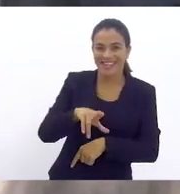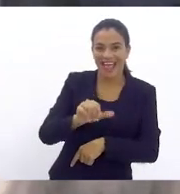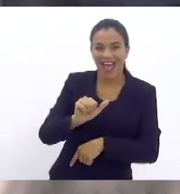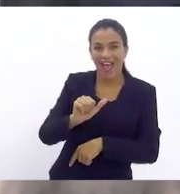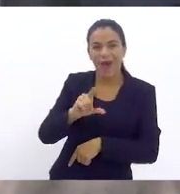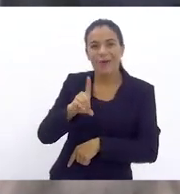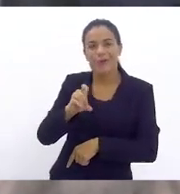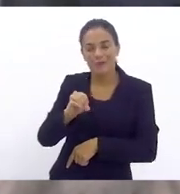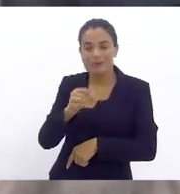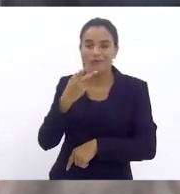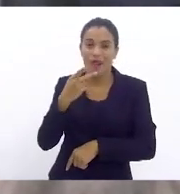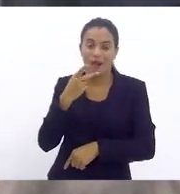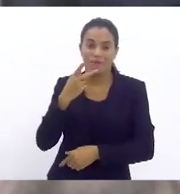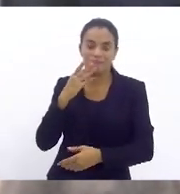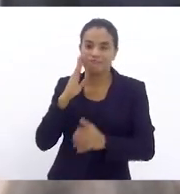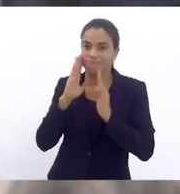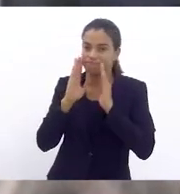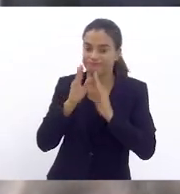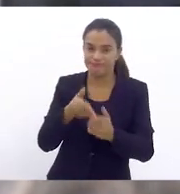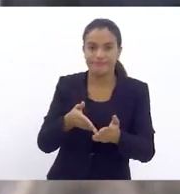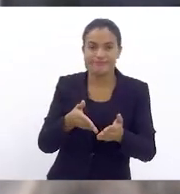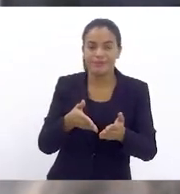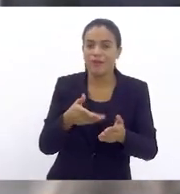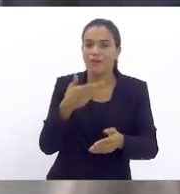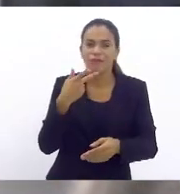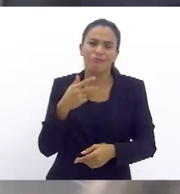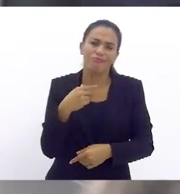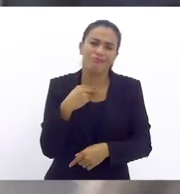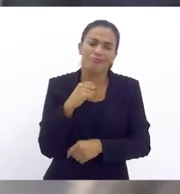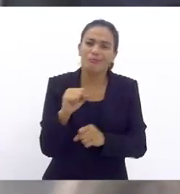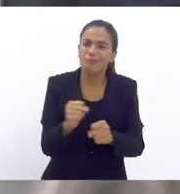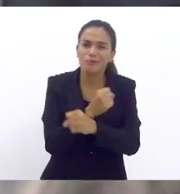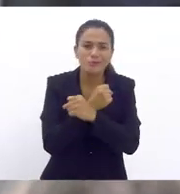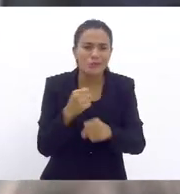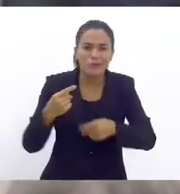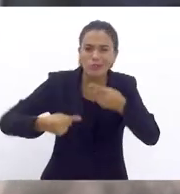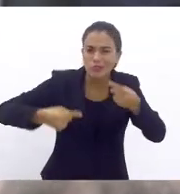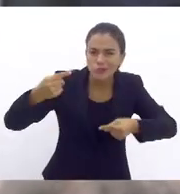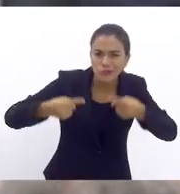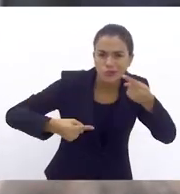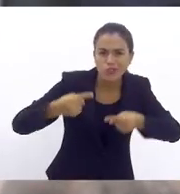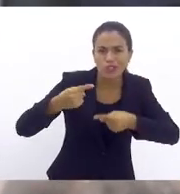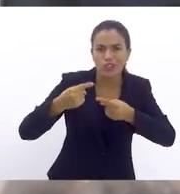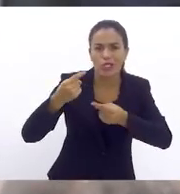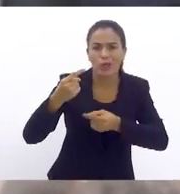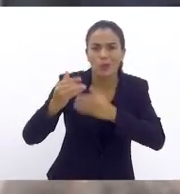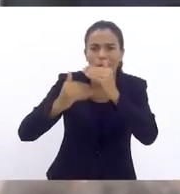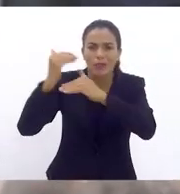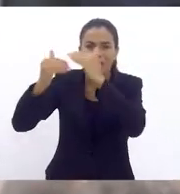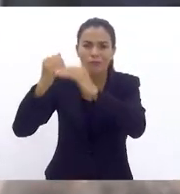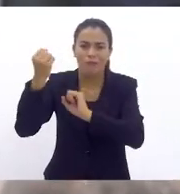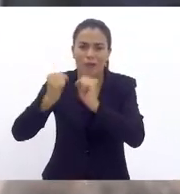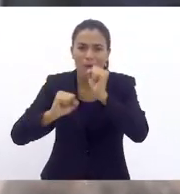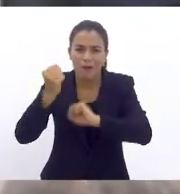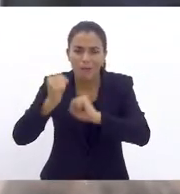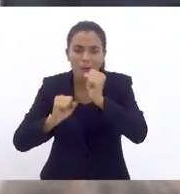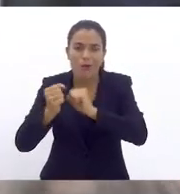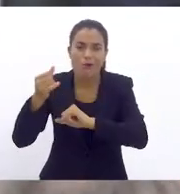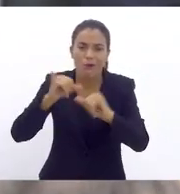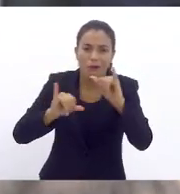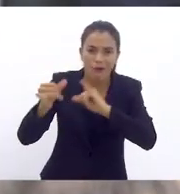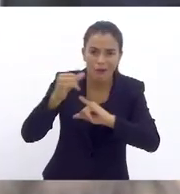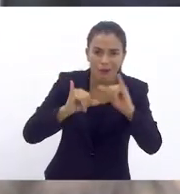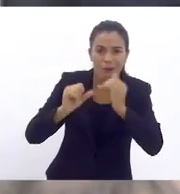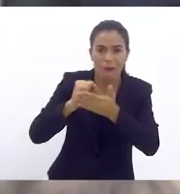absolutamente Central Não dá para discutir fortalecimento da forma química Nacional sem tratar dos intermediários